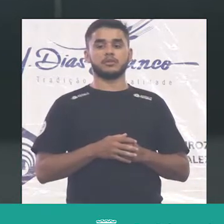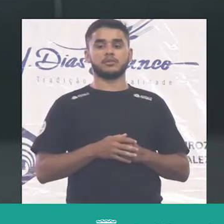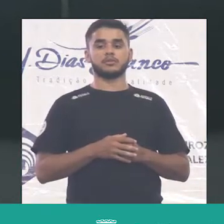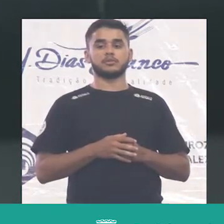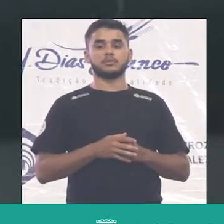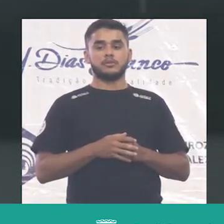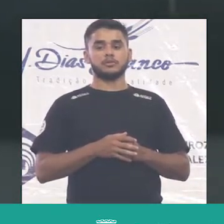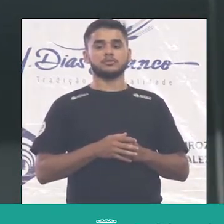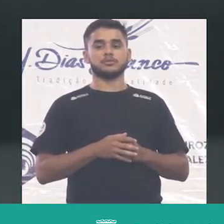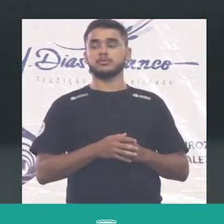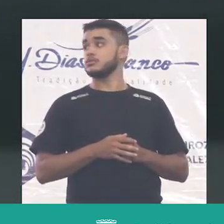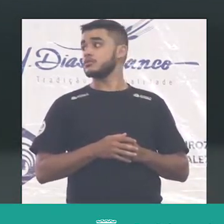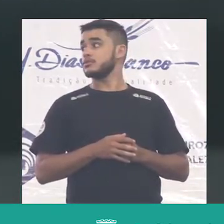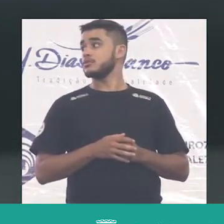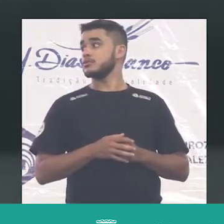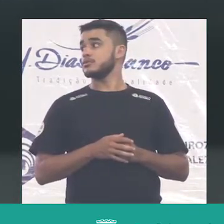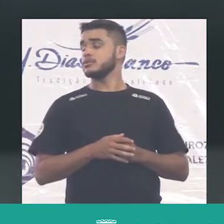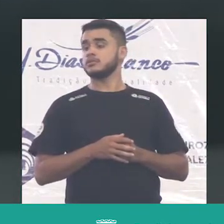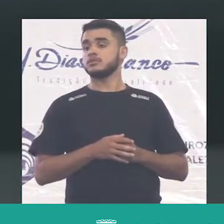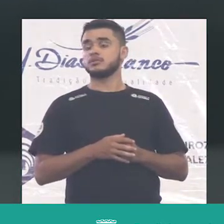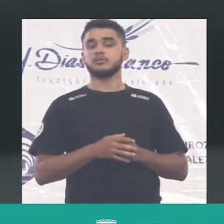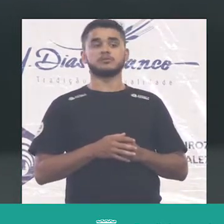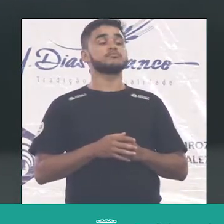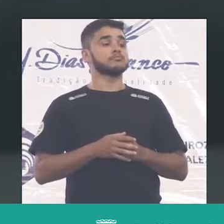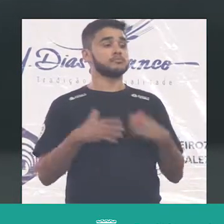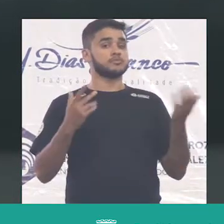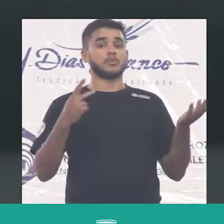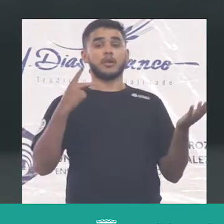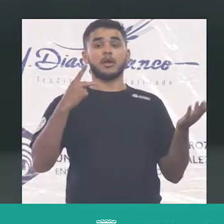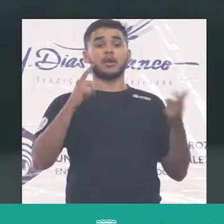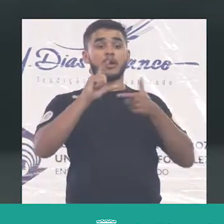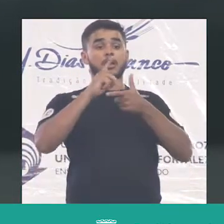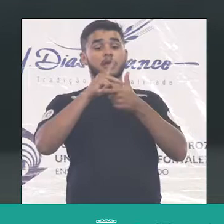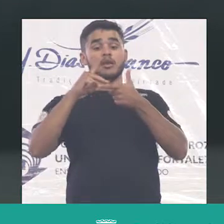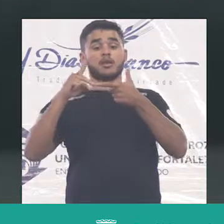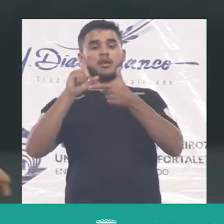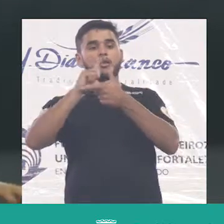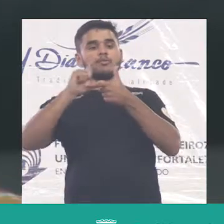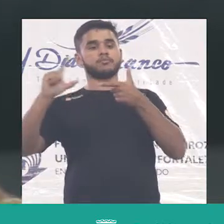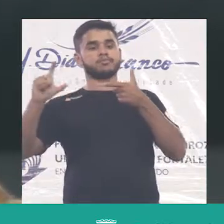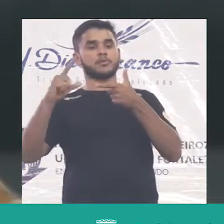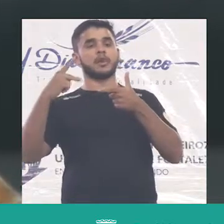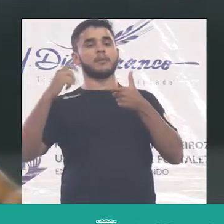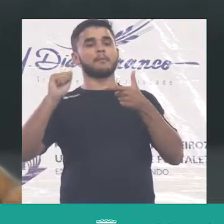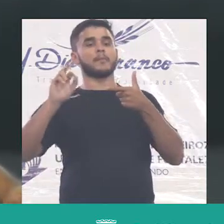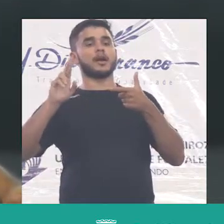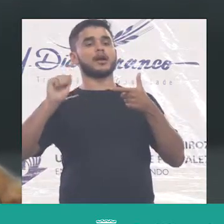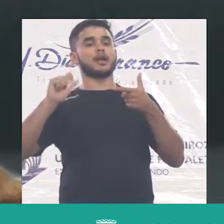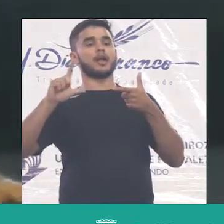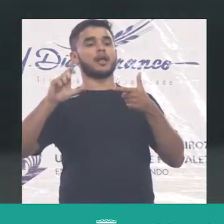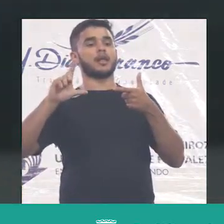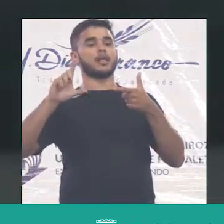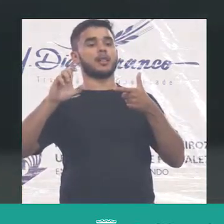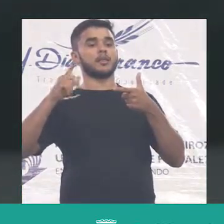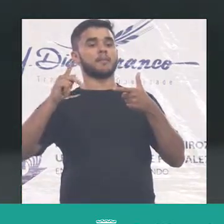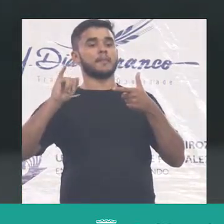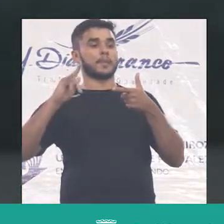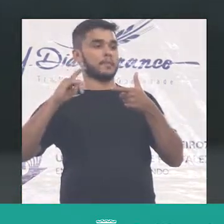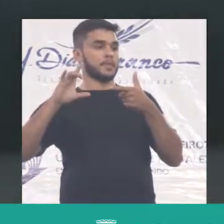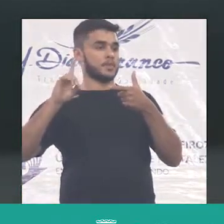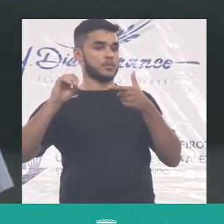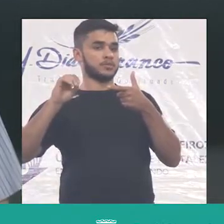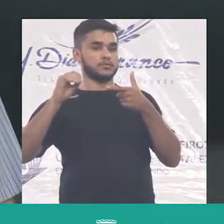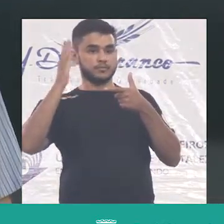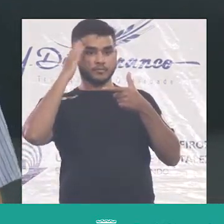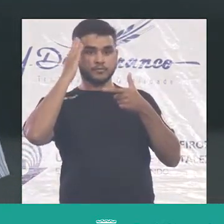Só falta calcular a área de quem agora? Do paralelepípedo. Tá ok? Já calculei a área de um deles, de uma das embalagens. Vou calcular agora a área da